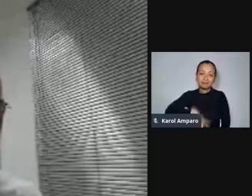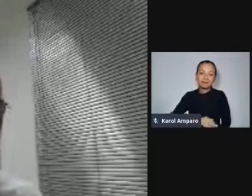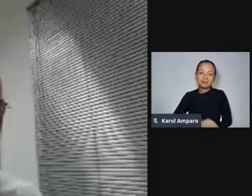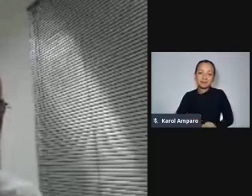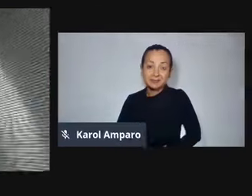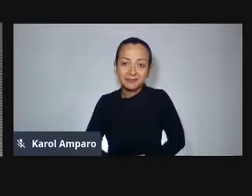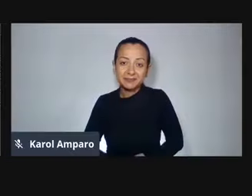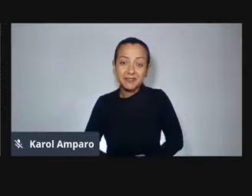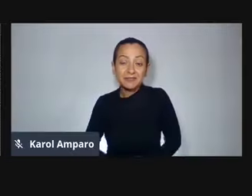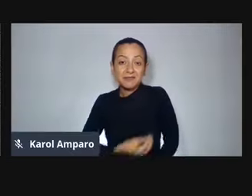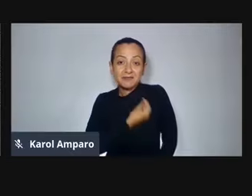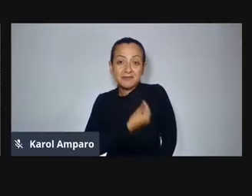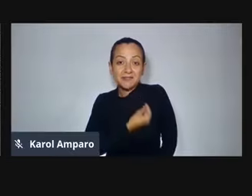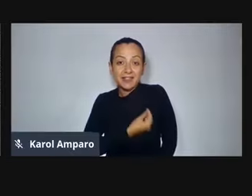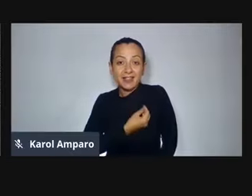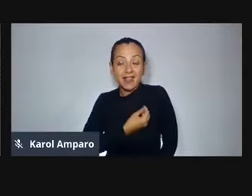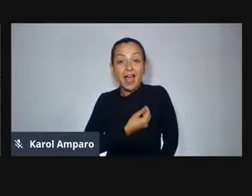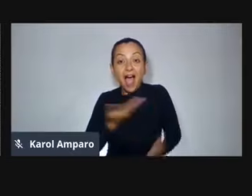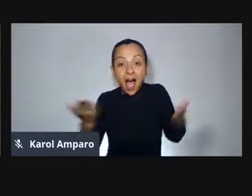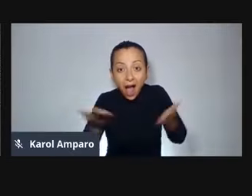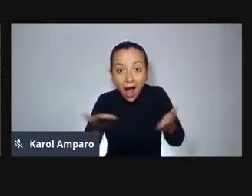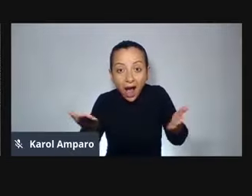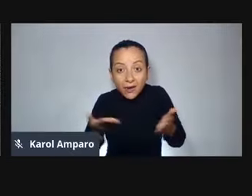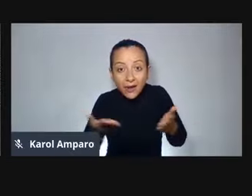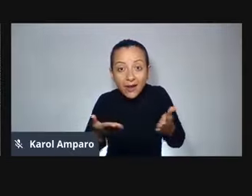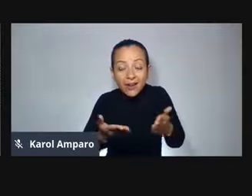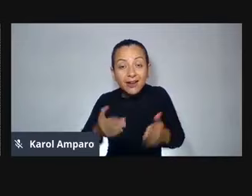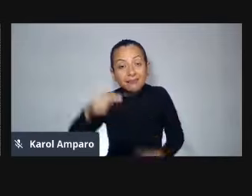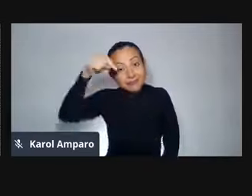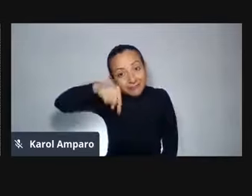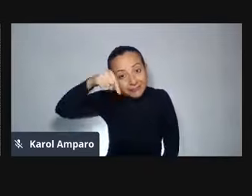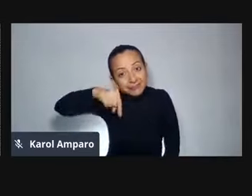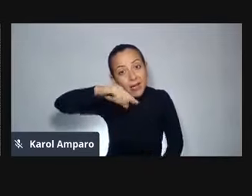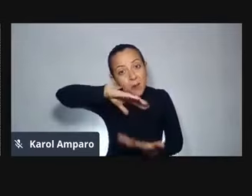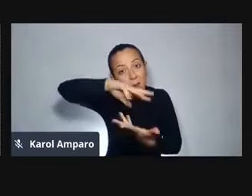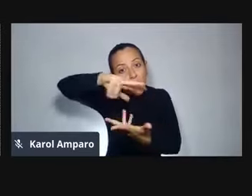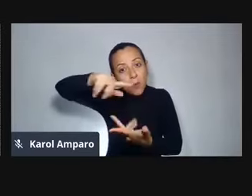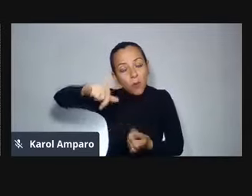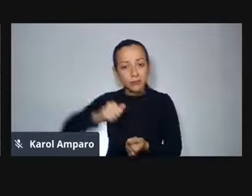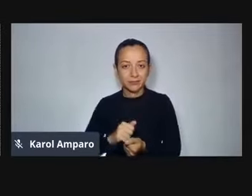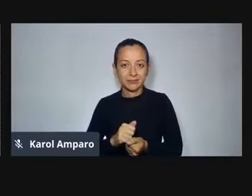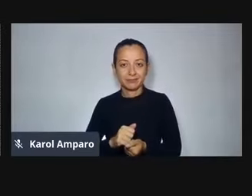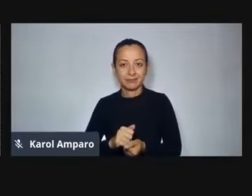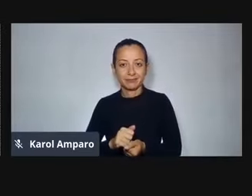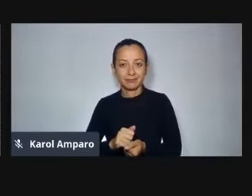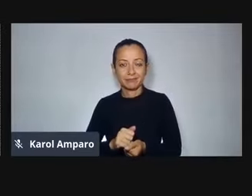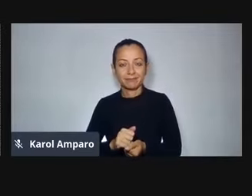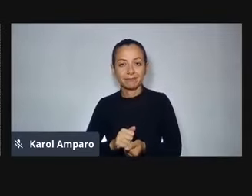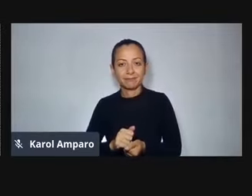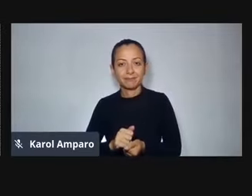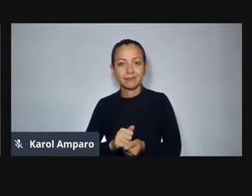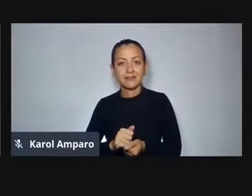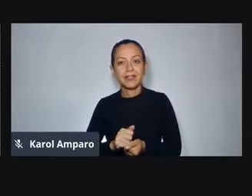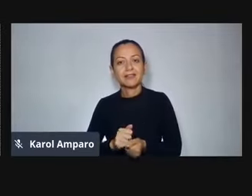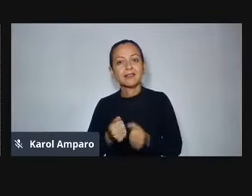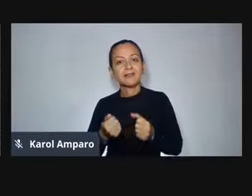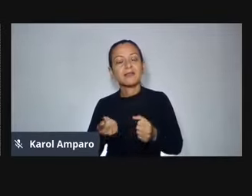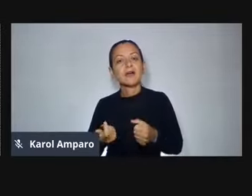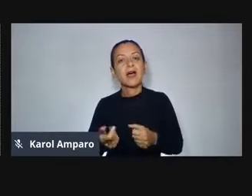o aqui e o agora, baseado em tudo isso que a gente falou aqui sobre filosofia e outras coisas mais que vocês procurem e